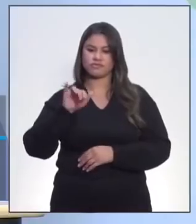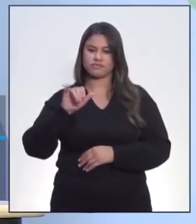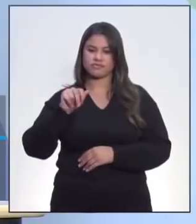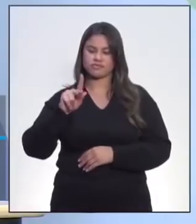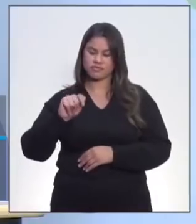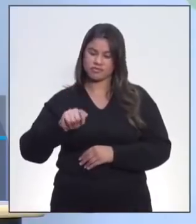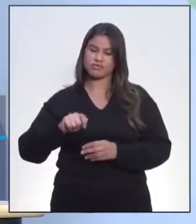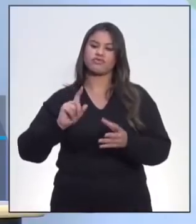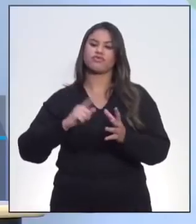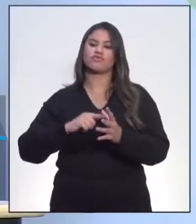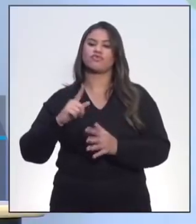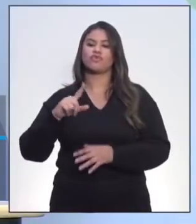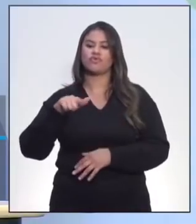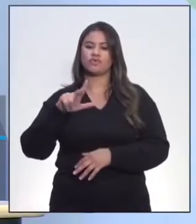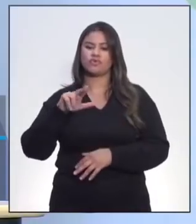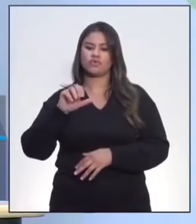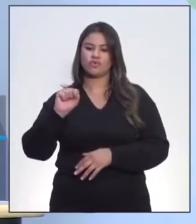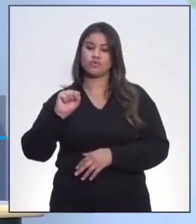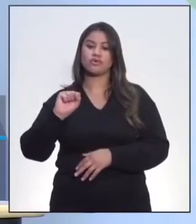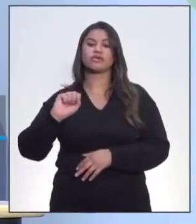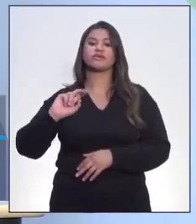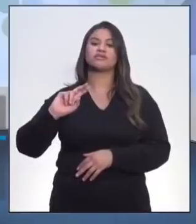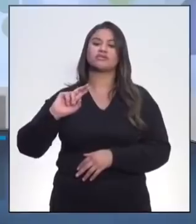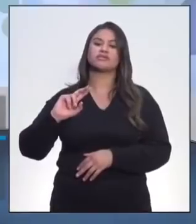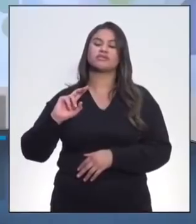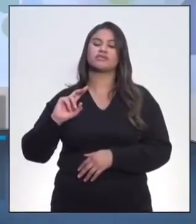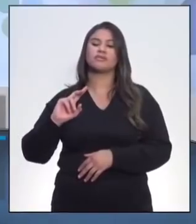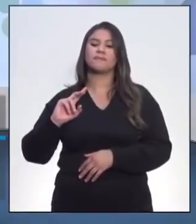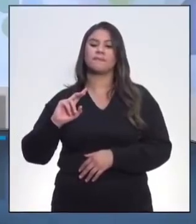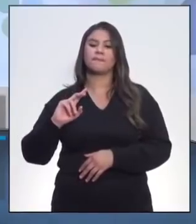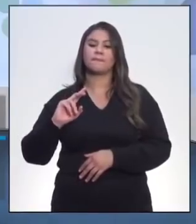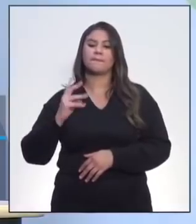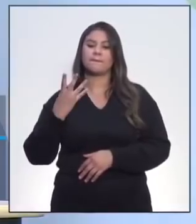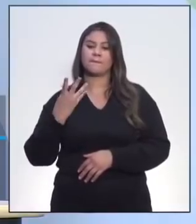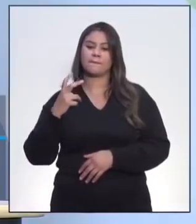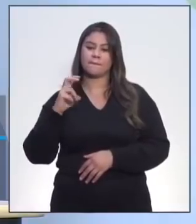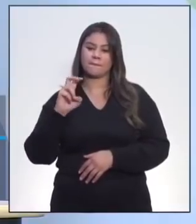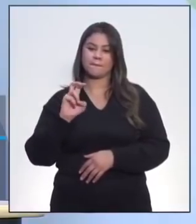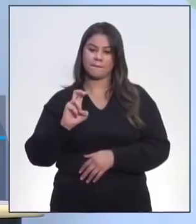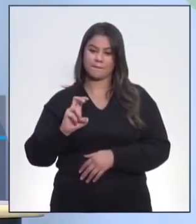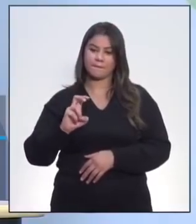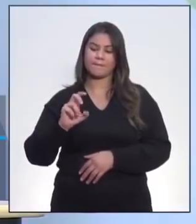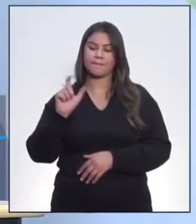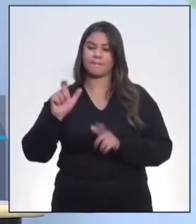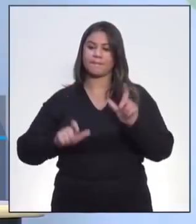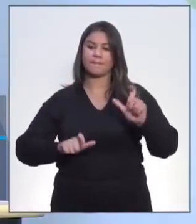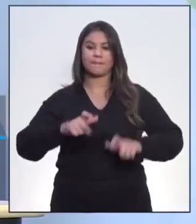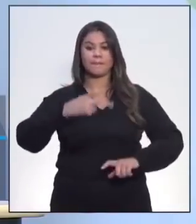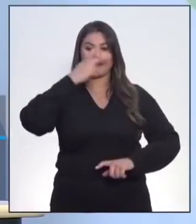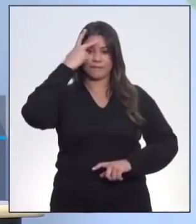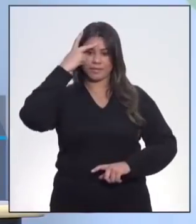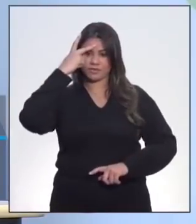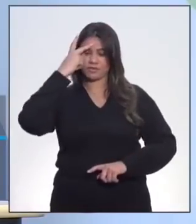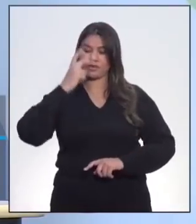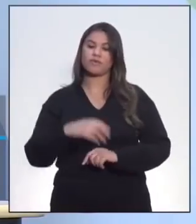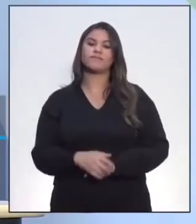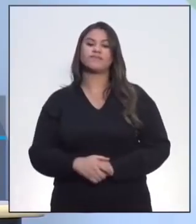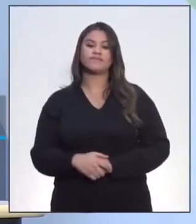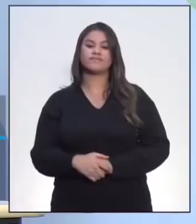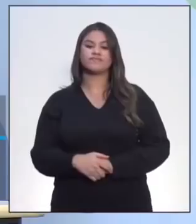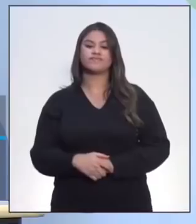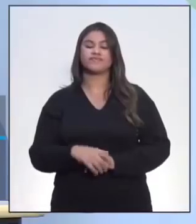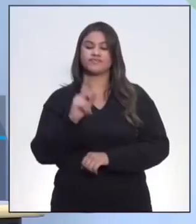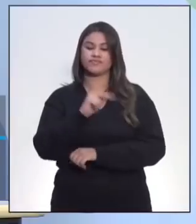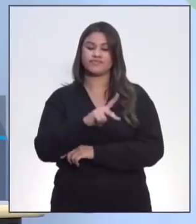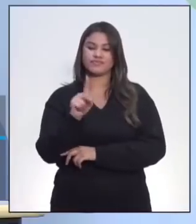Lucas, o Cauã Henrique falou que é frango, 45 quilos por pessoa. O professor